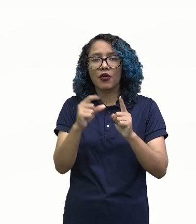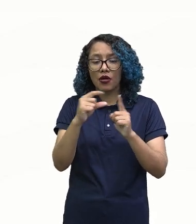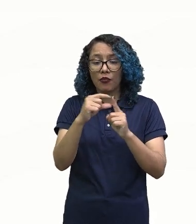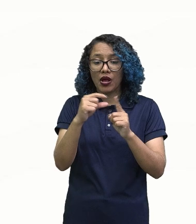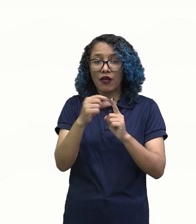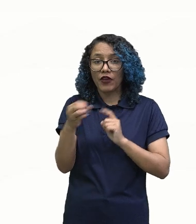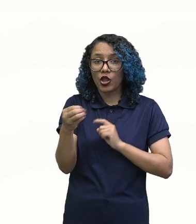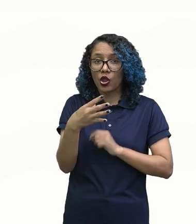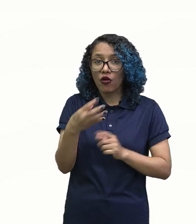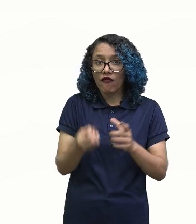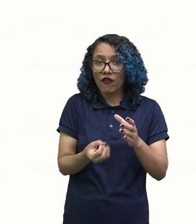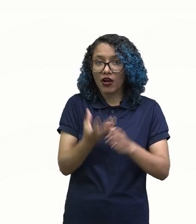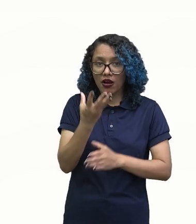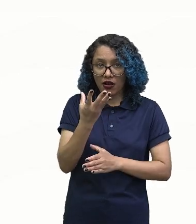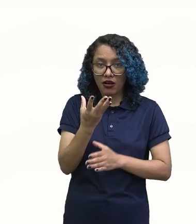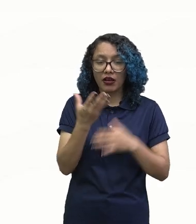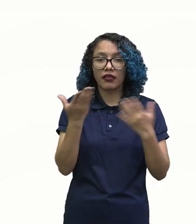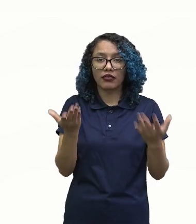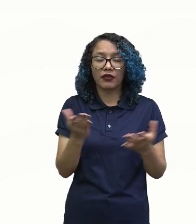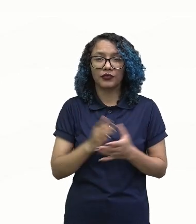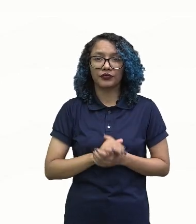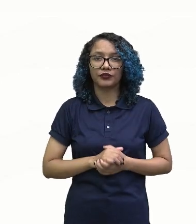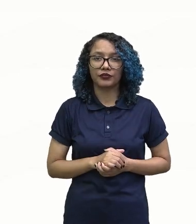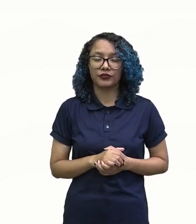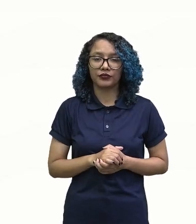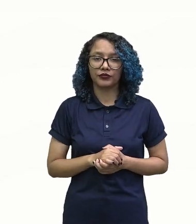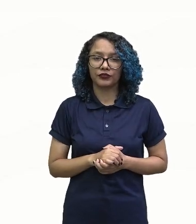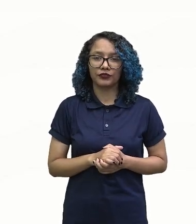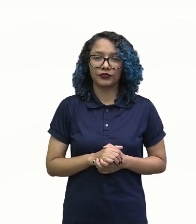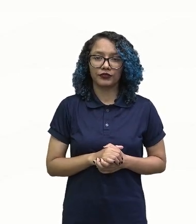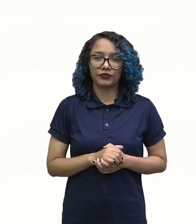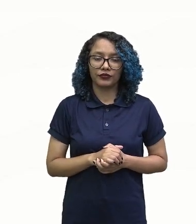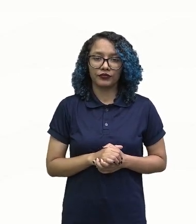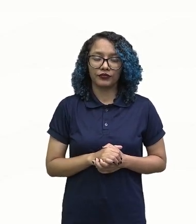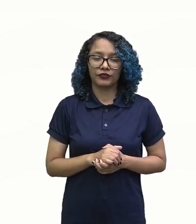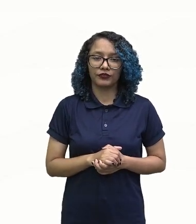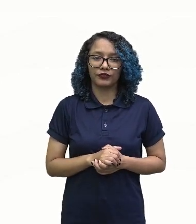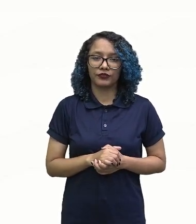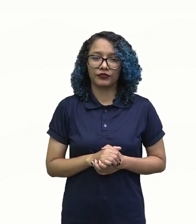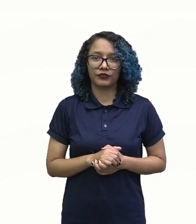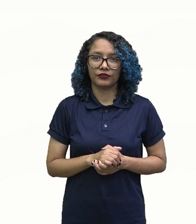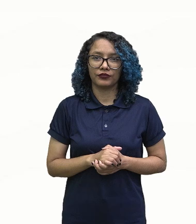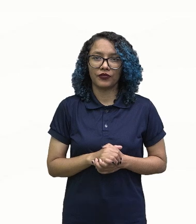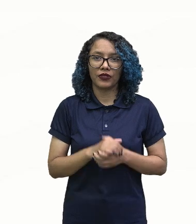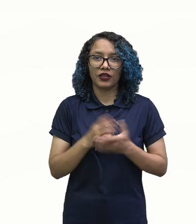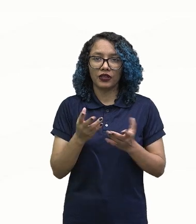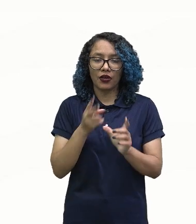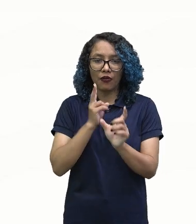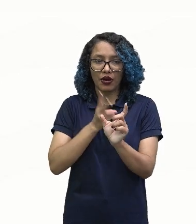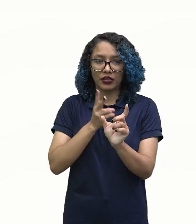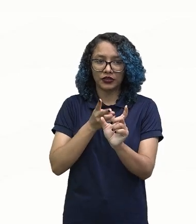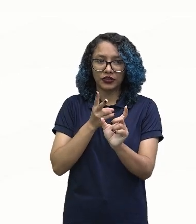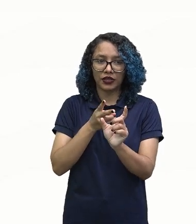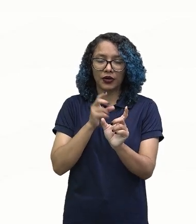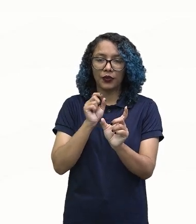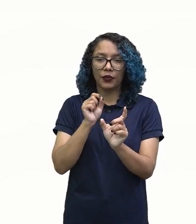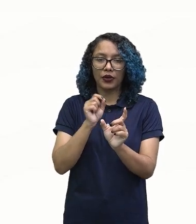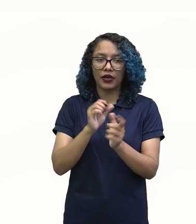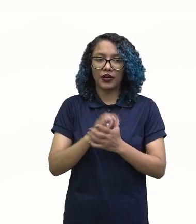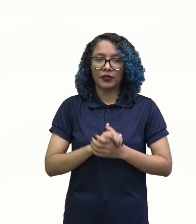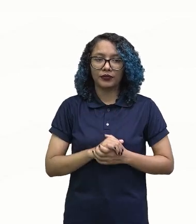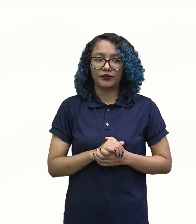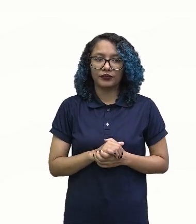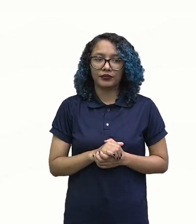nós vamos ter o quê? Um prefixo, nós vamos ter, aliás, um radical, né? Como vocês